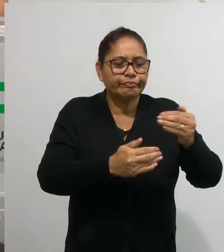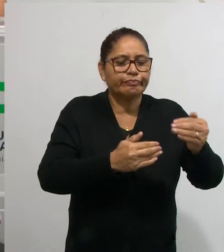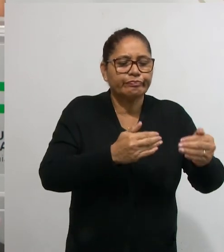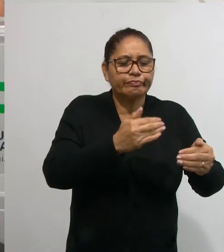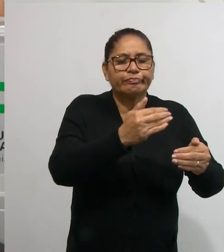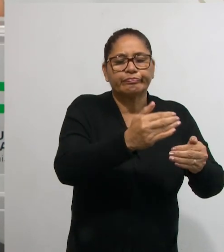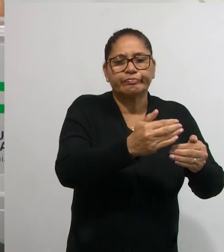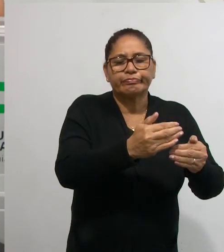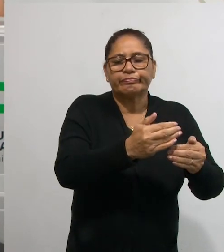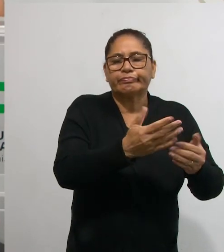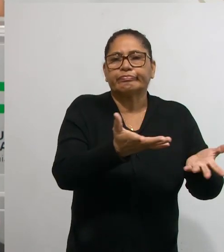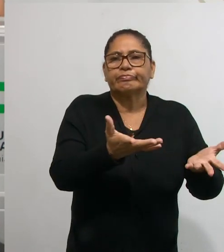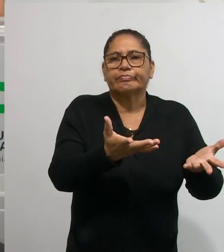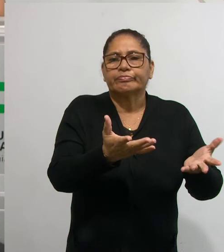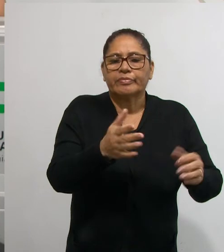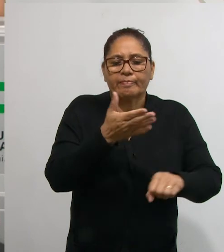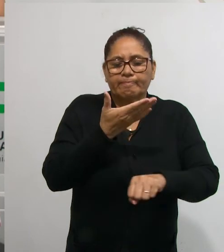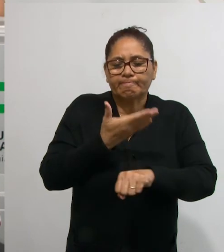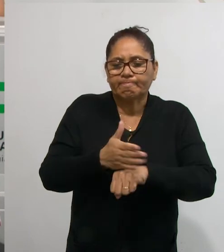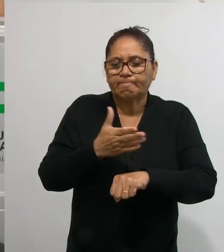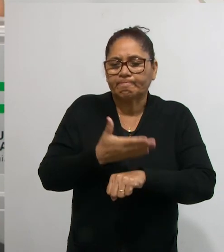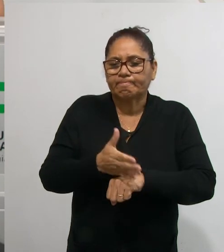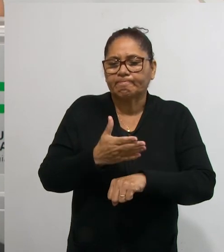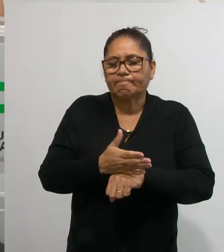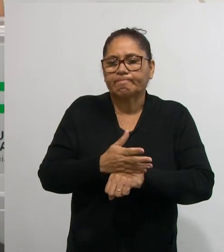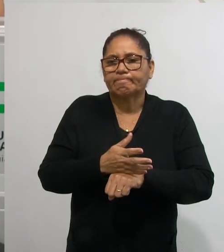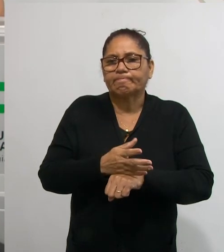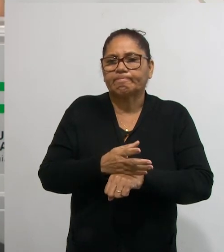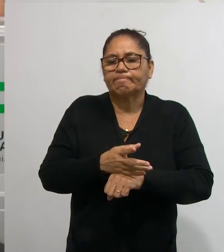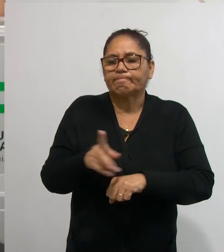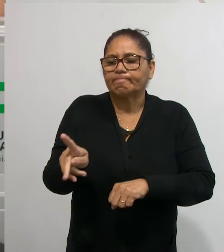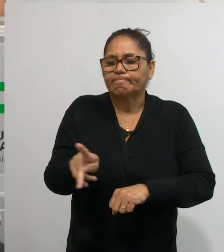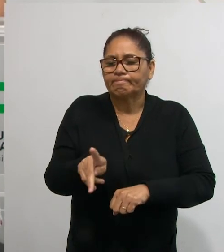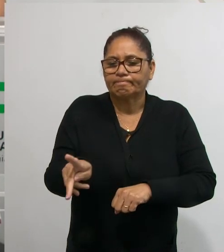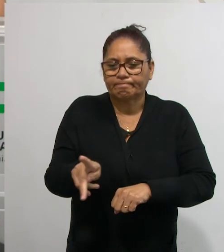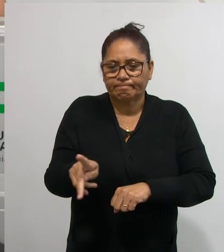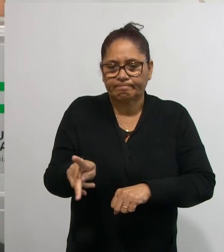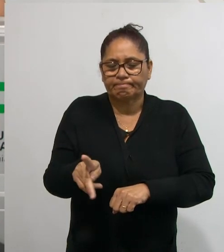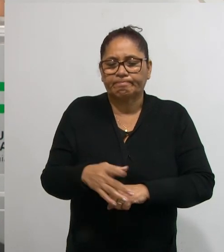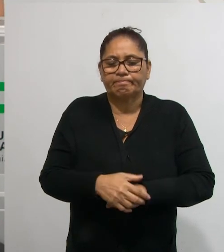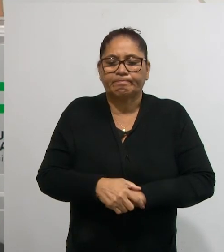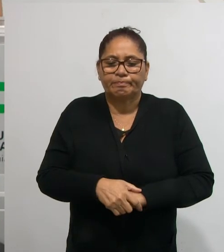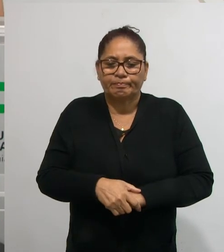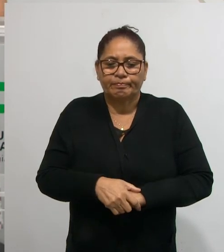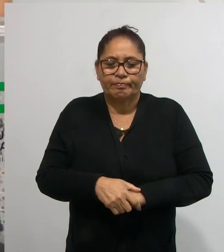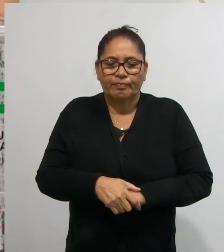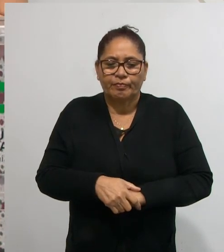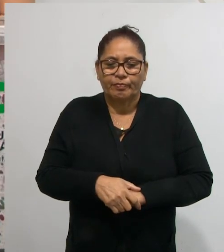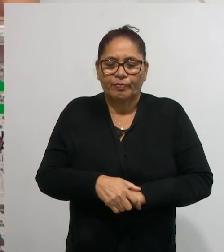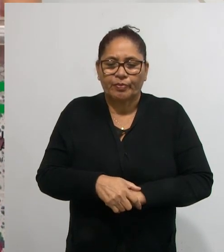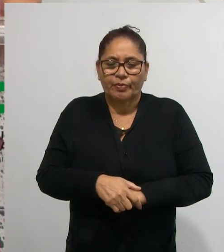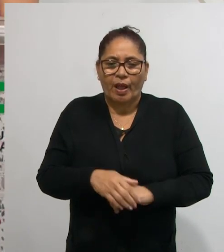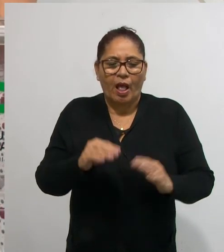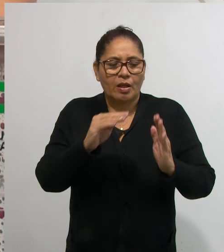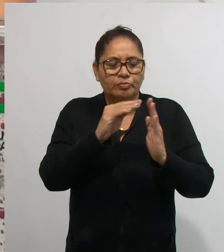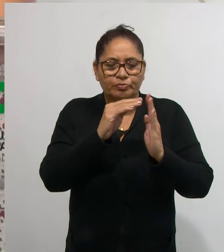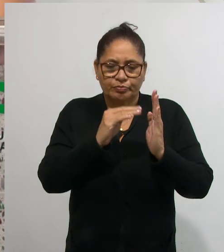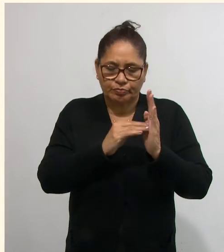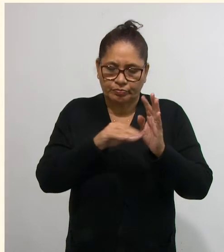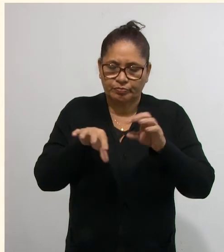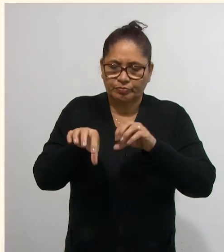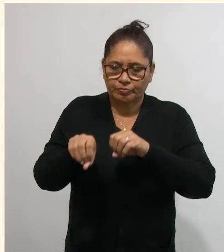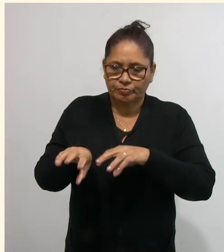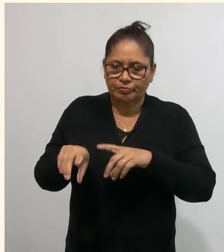processo de ação docente, aquele processo de prática, né, docente de um professor. Os métodos